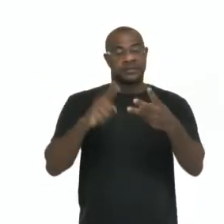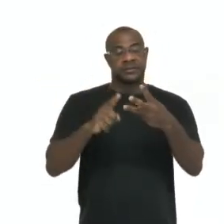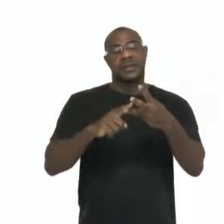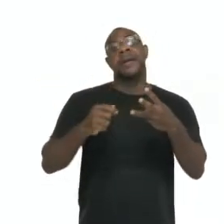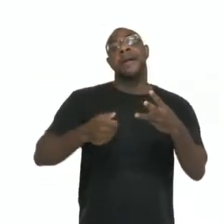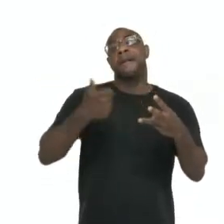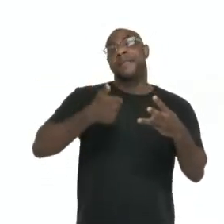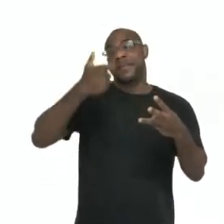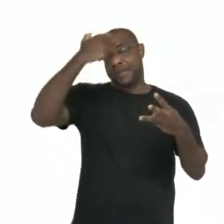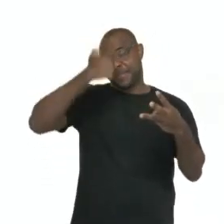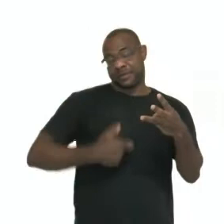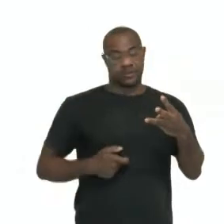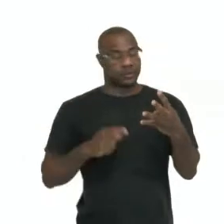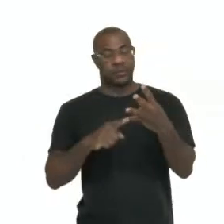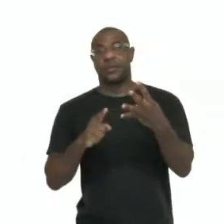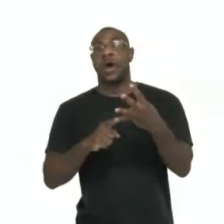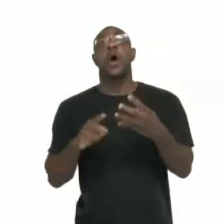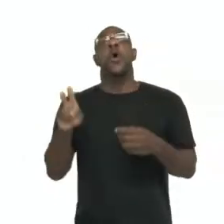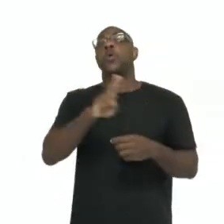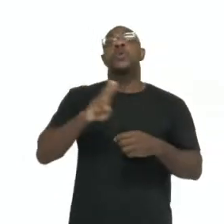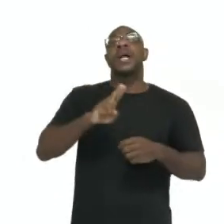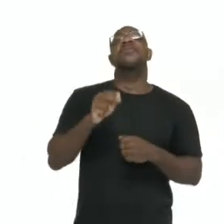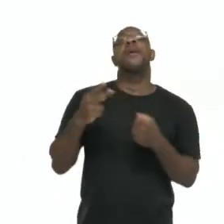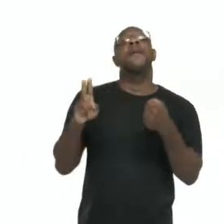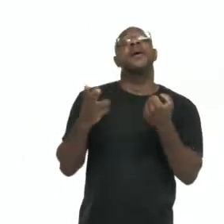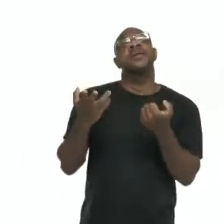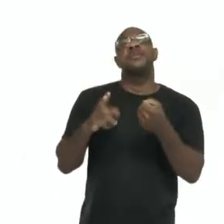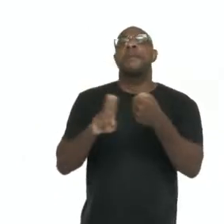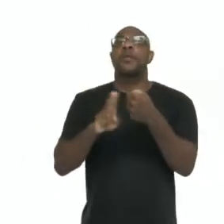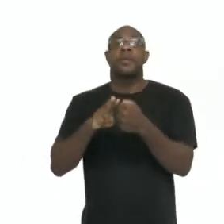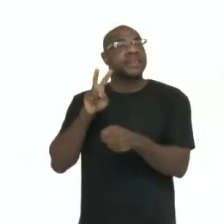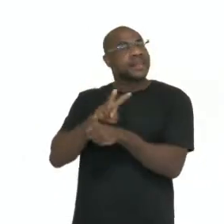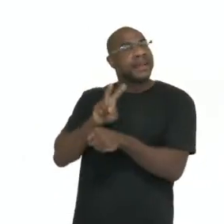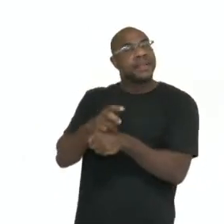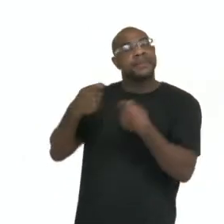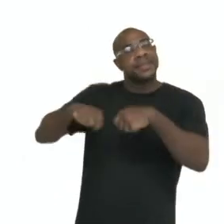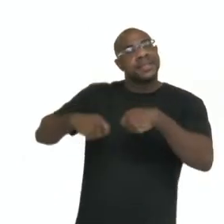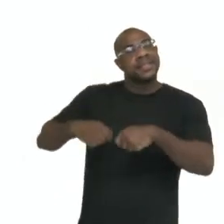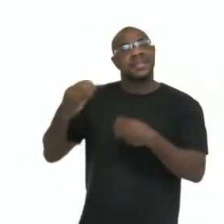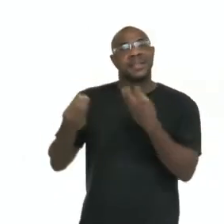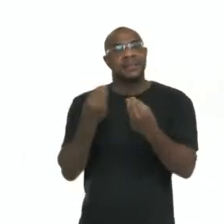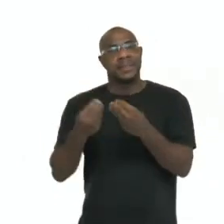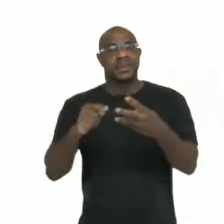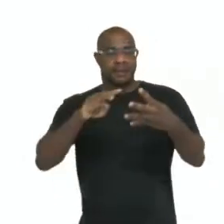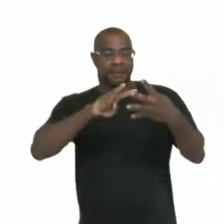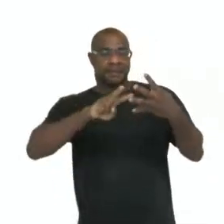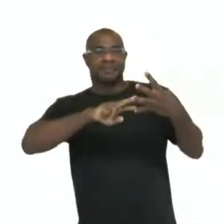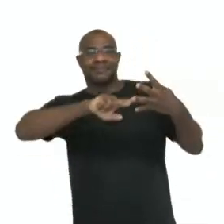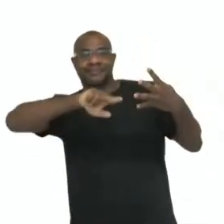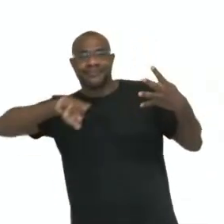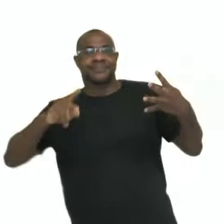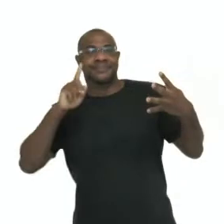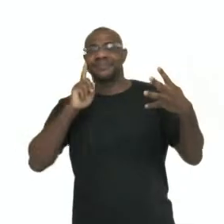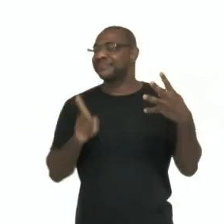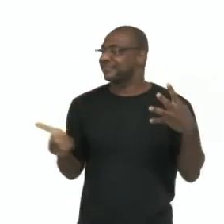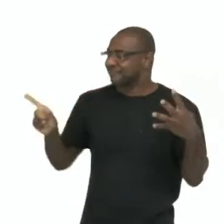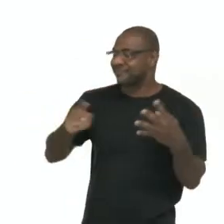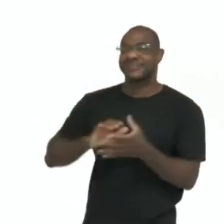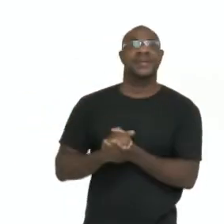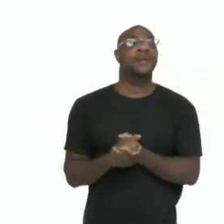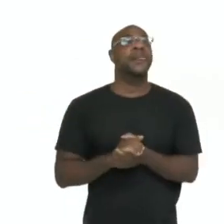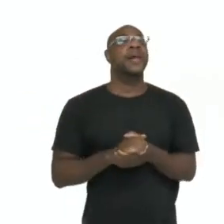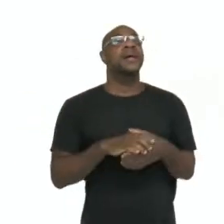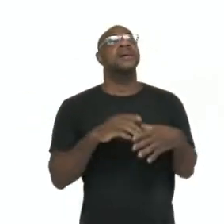uso de pronomes de tratamento, né, Vossa Senhoria, né, Vossa Excelência, ou o senhor, a senhora